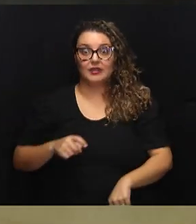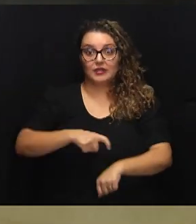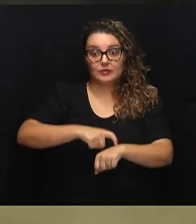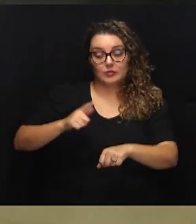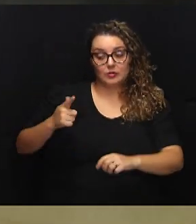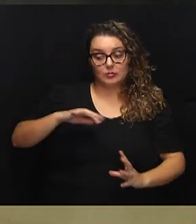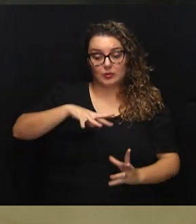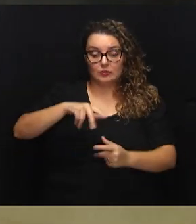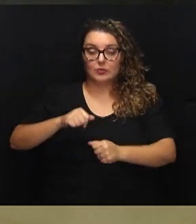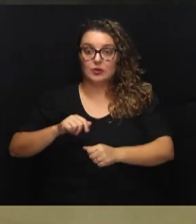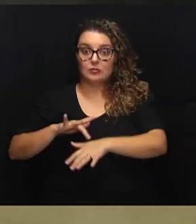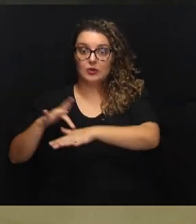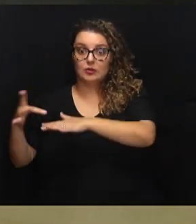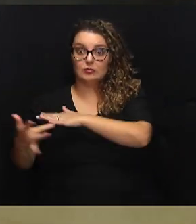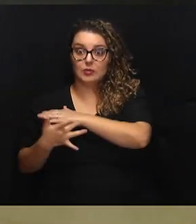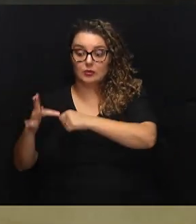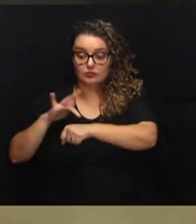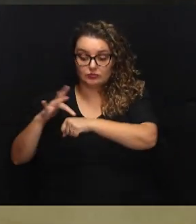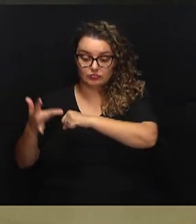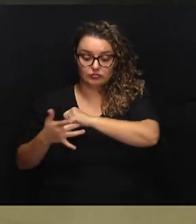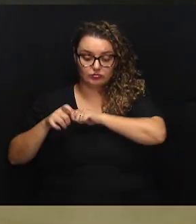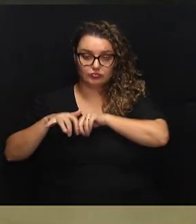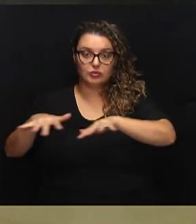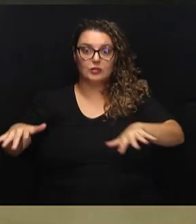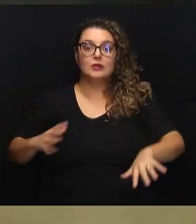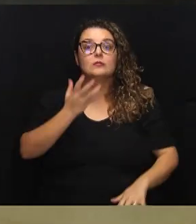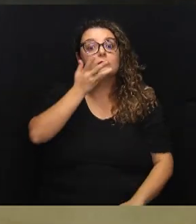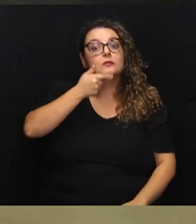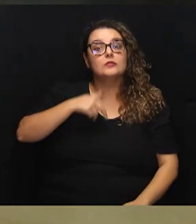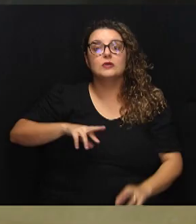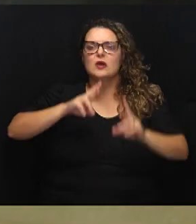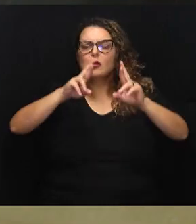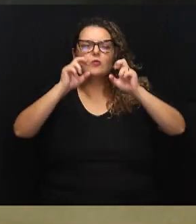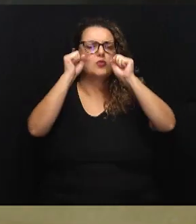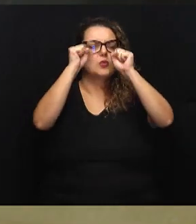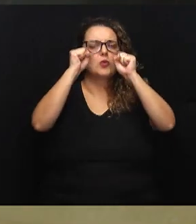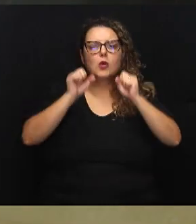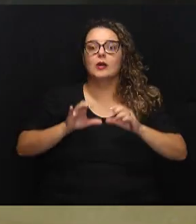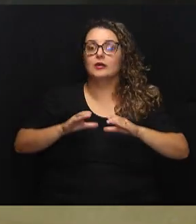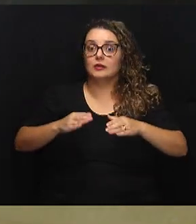redes sociais, cada vez mais crianças optam por torcer por clubes